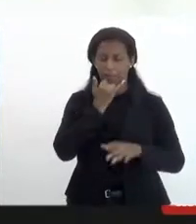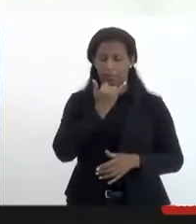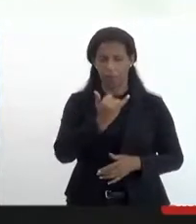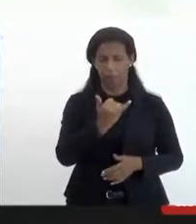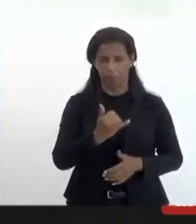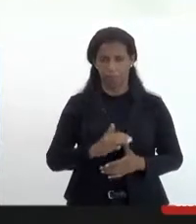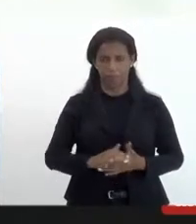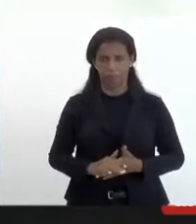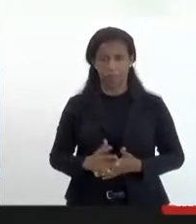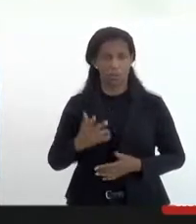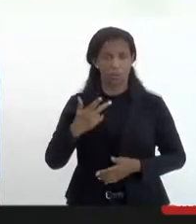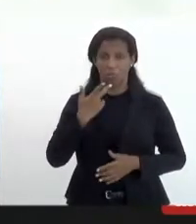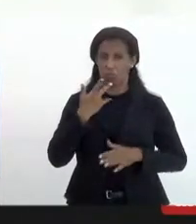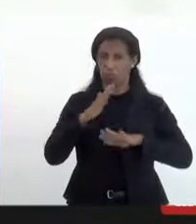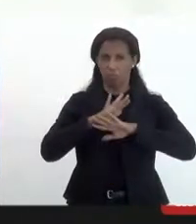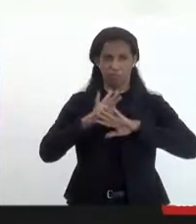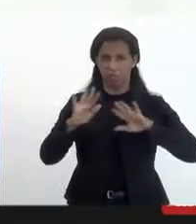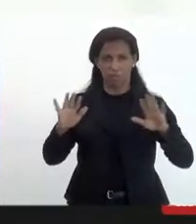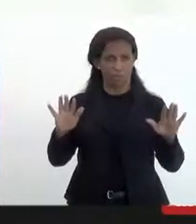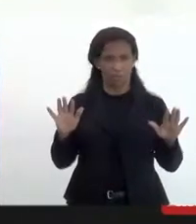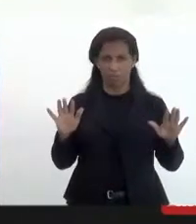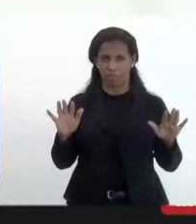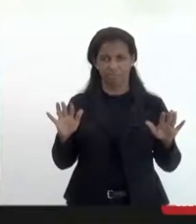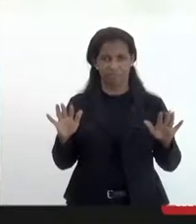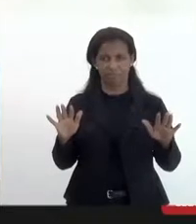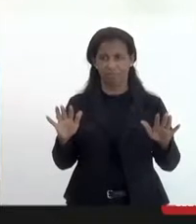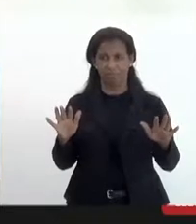Só me perdoe. Eu não falei isso.